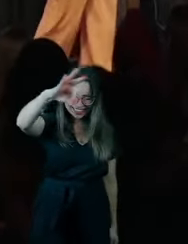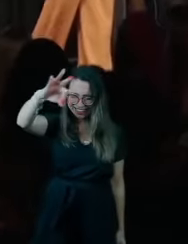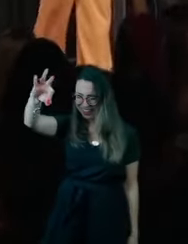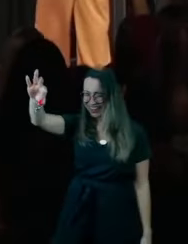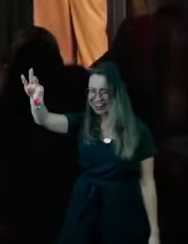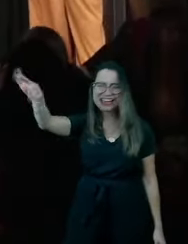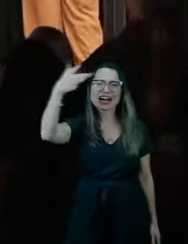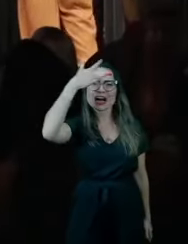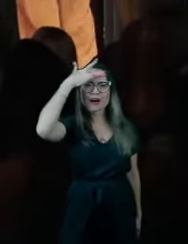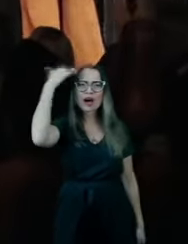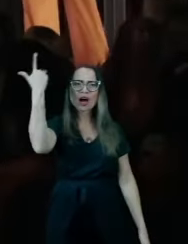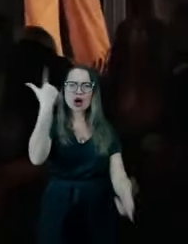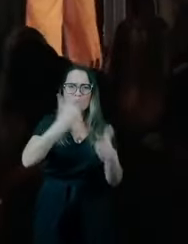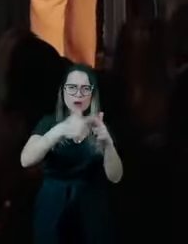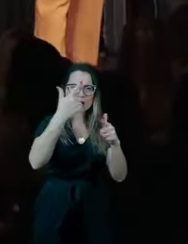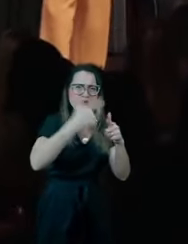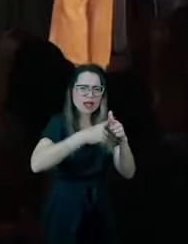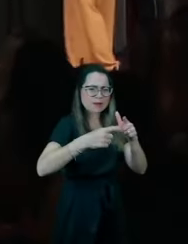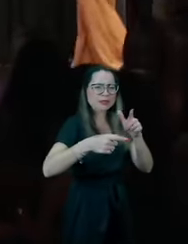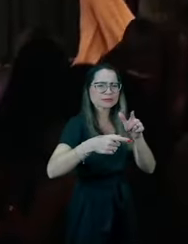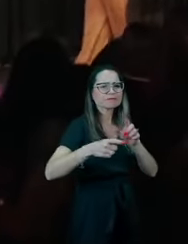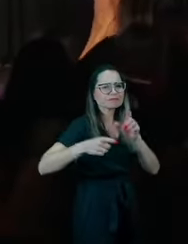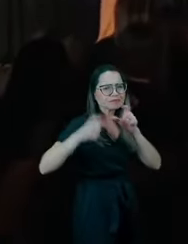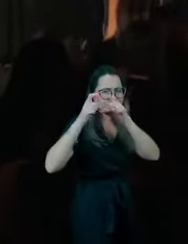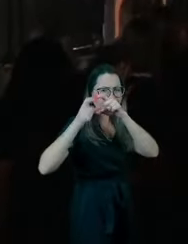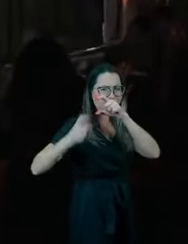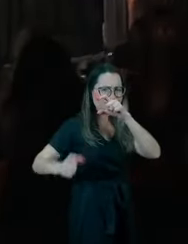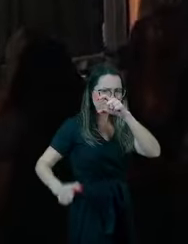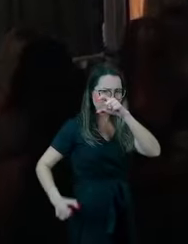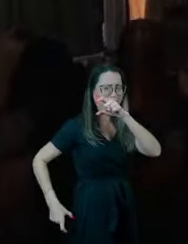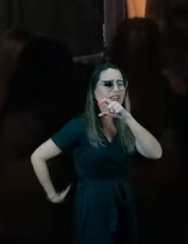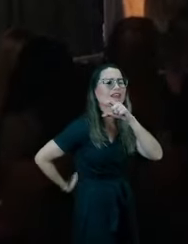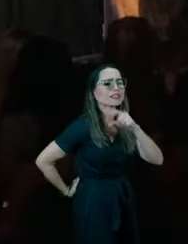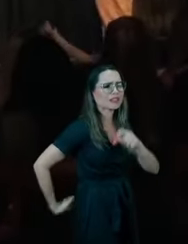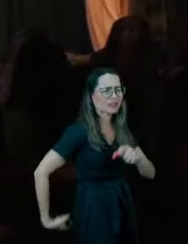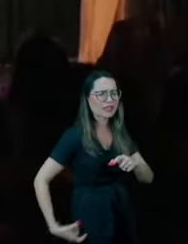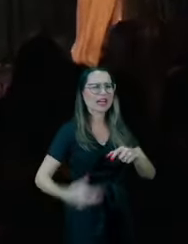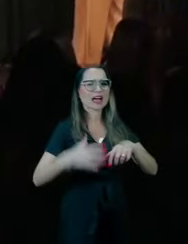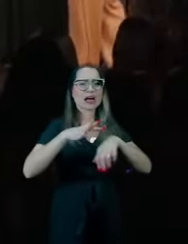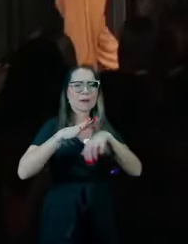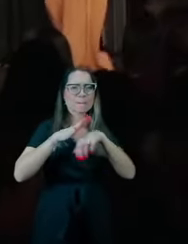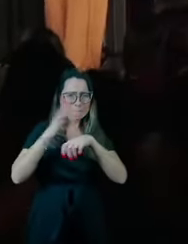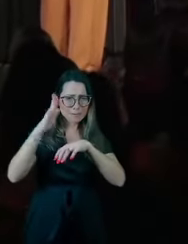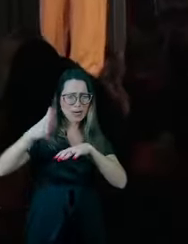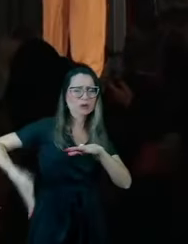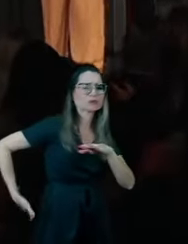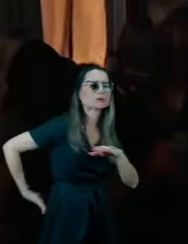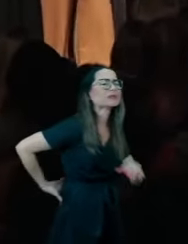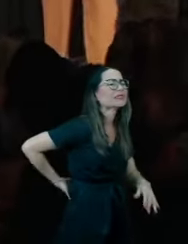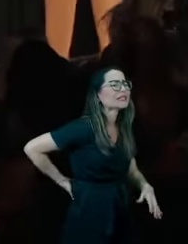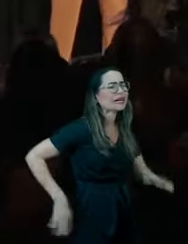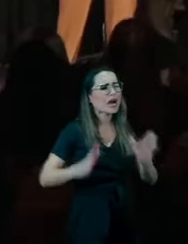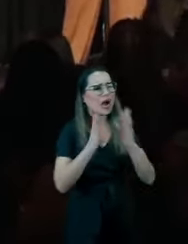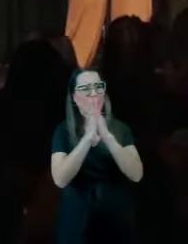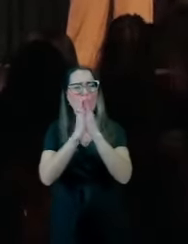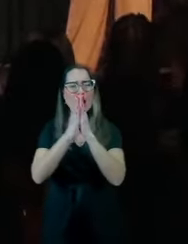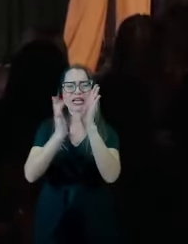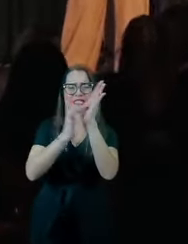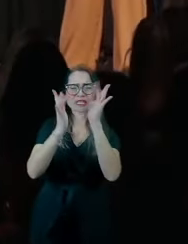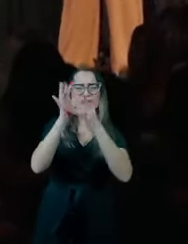Pessoas que têm problemas na coluna, coloque a mão na sua coluna, Deus está te curando nessa